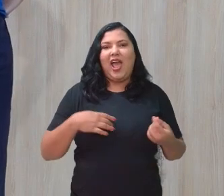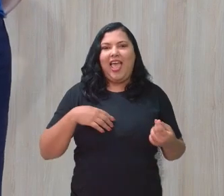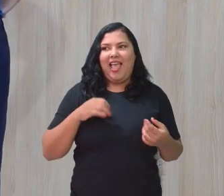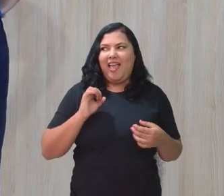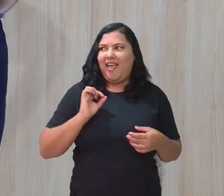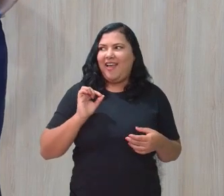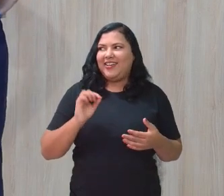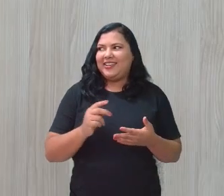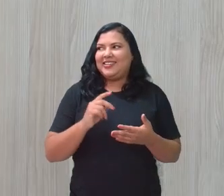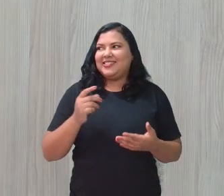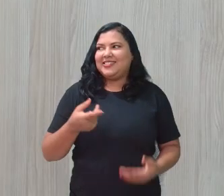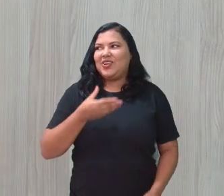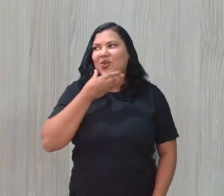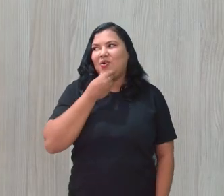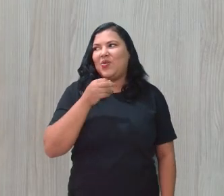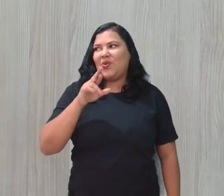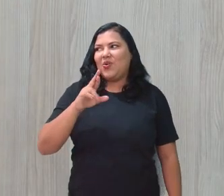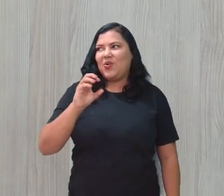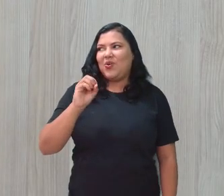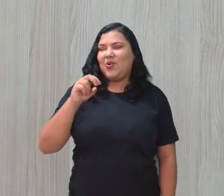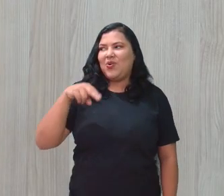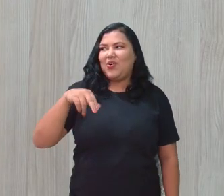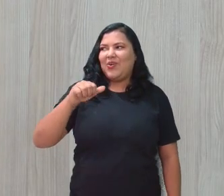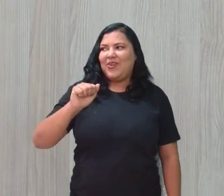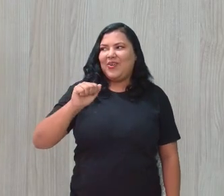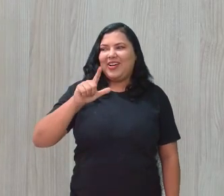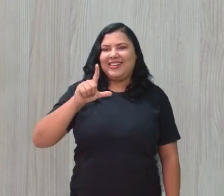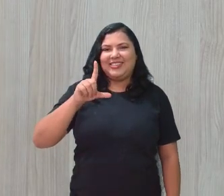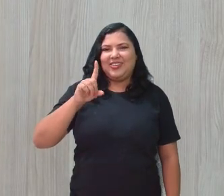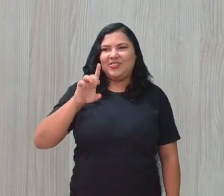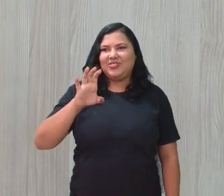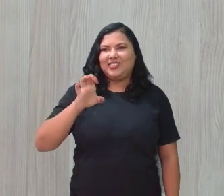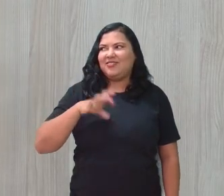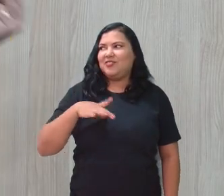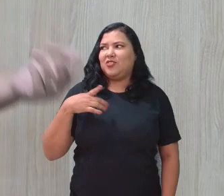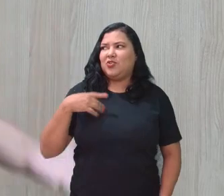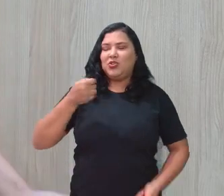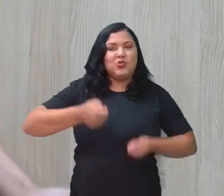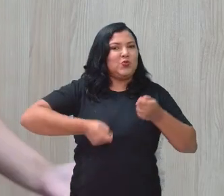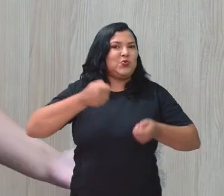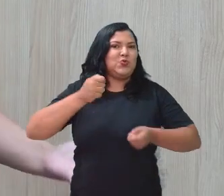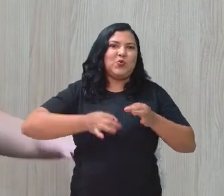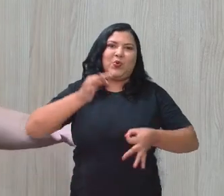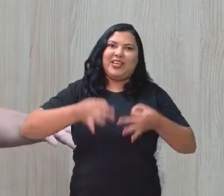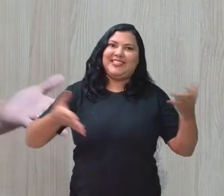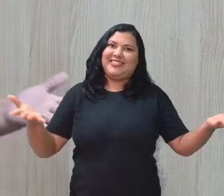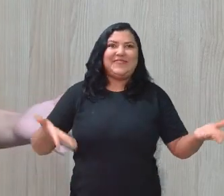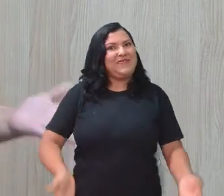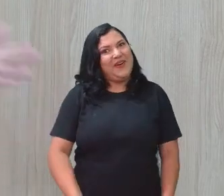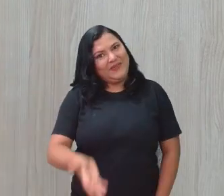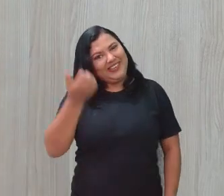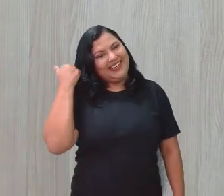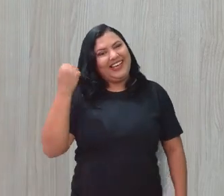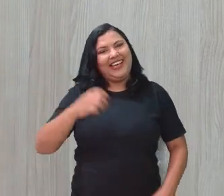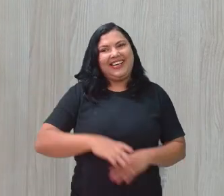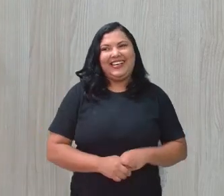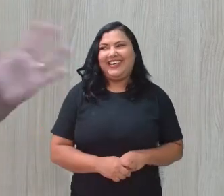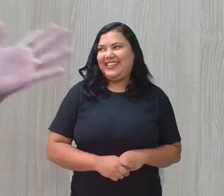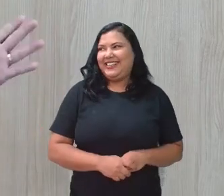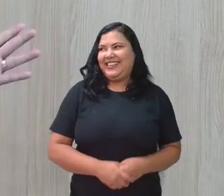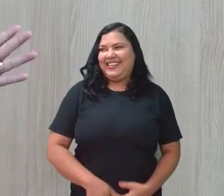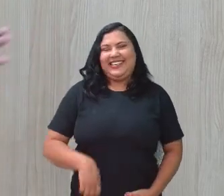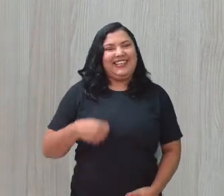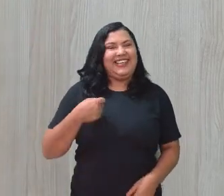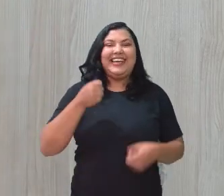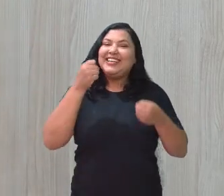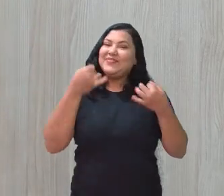nosso mesmo? Não, o Ronald colocou agora só um bonequinho aqui sendo juiz. Bora lá, Ronald! Esse juiz disse